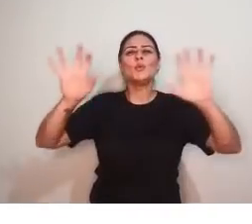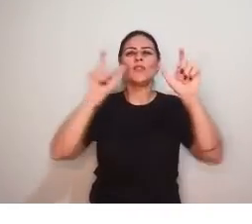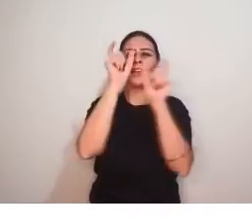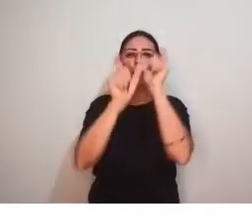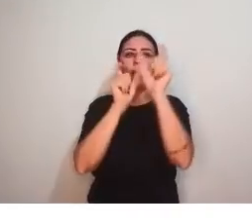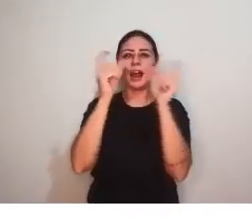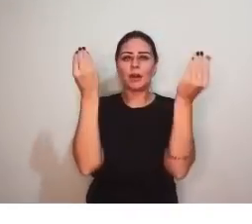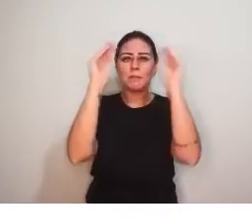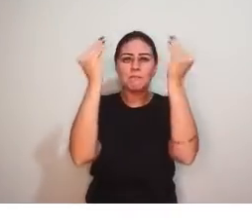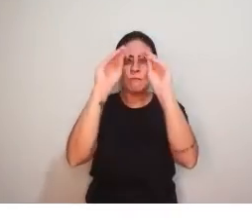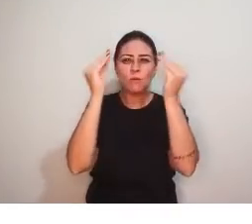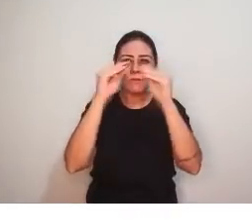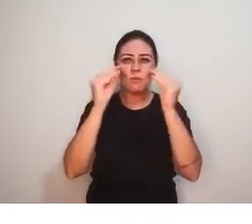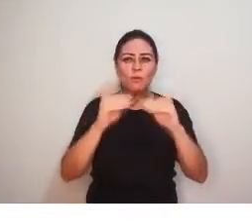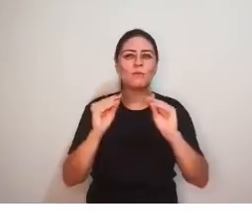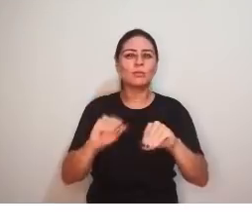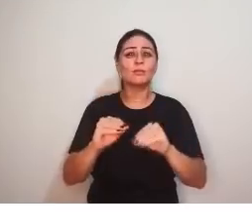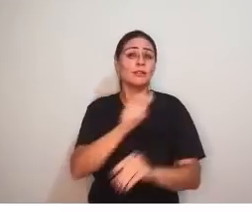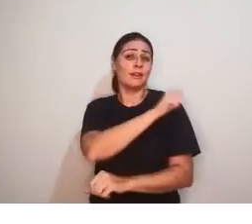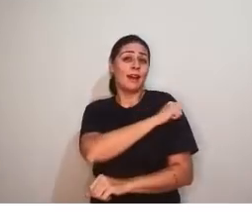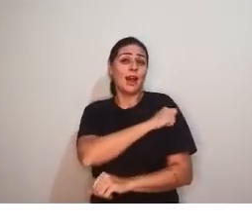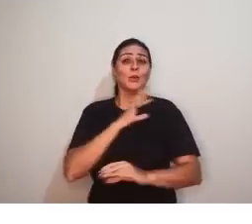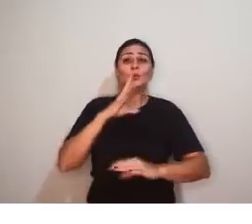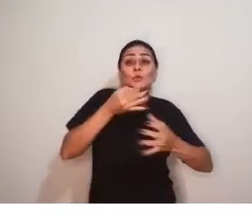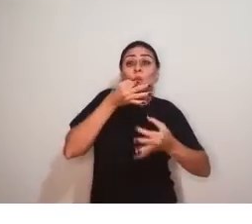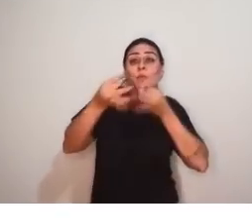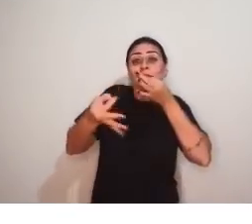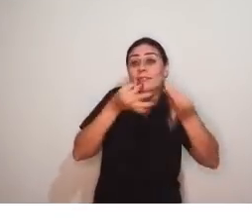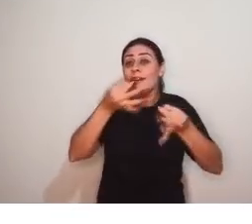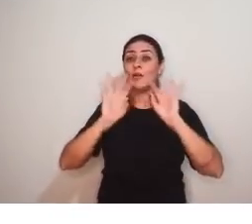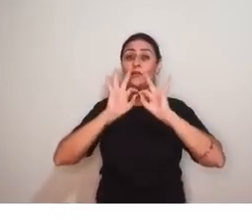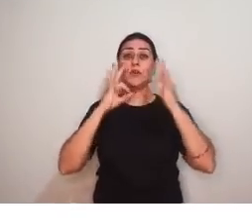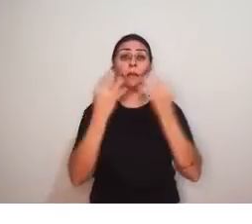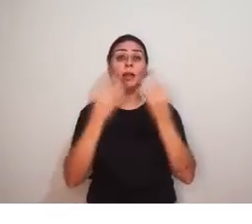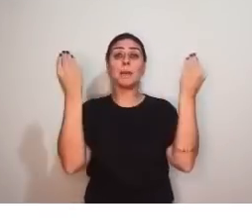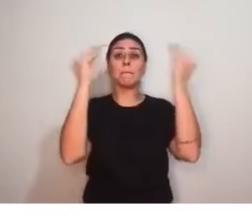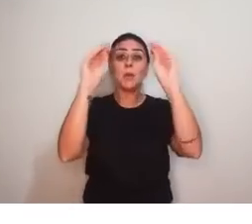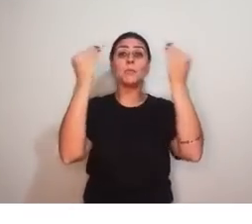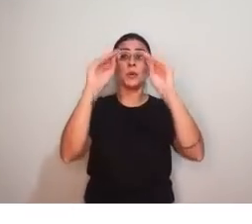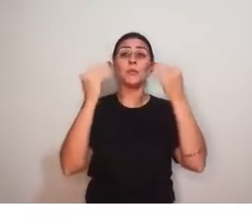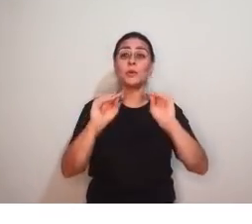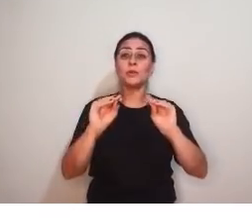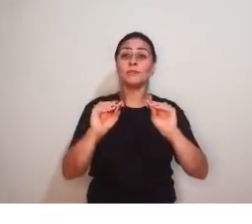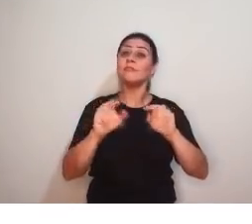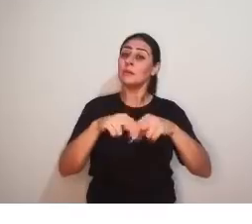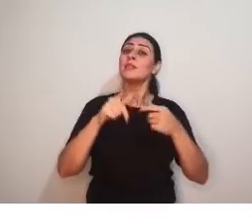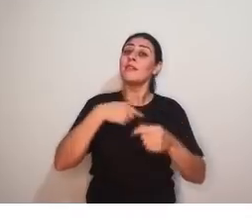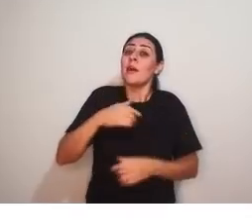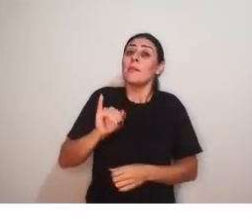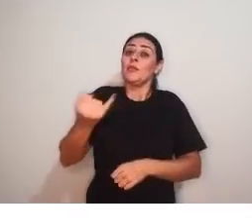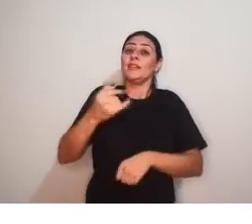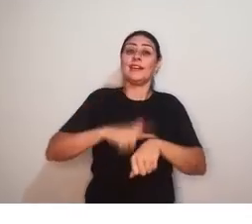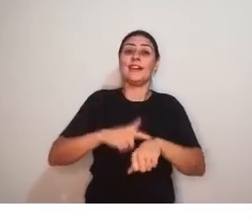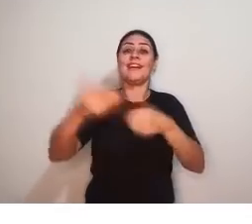palavras e colocar essas nuvens aqui. E ela vai sendo construída pelo colaborar de todos os alunos, das famílias. Tá?